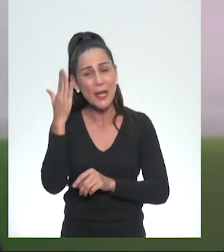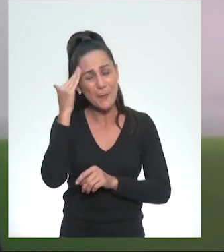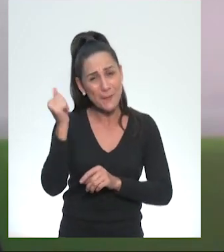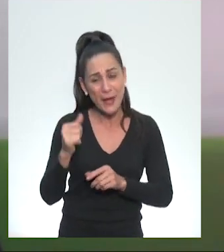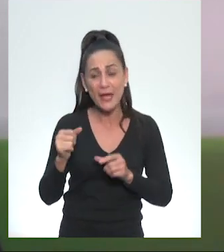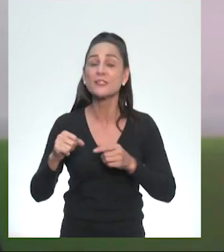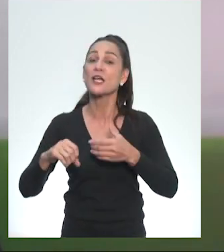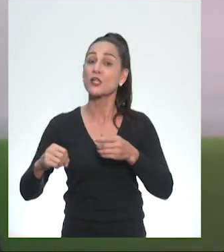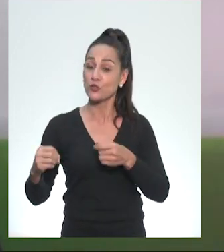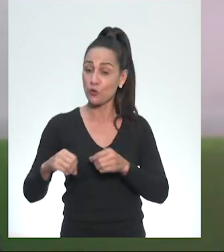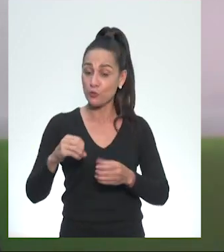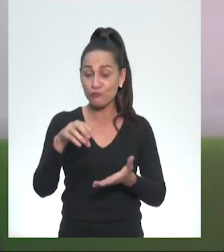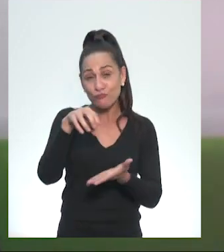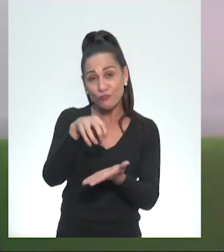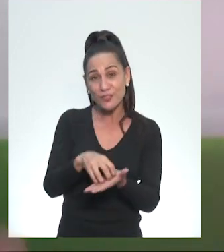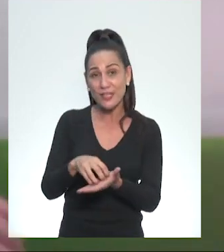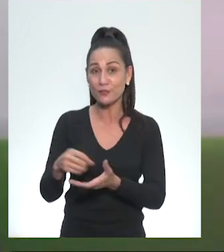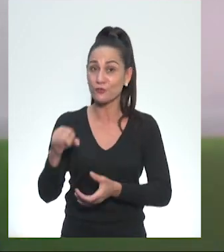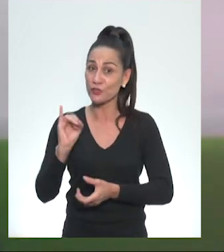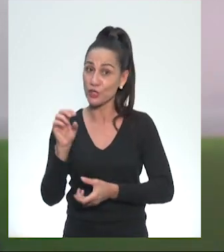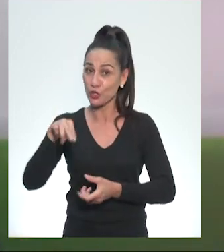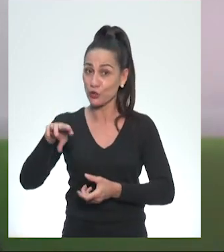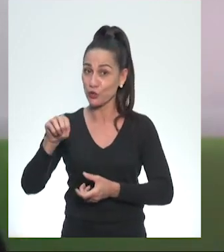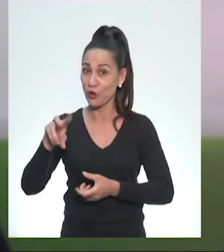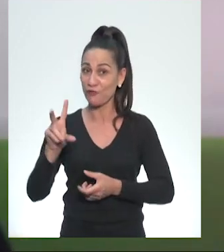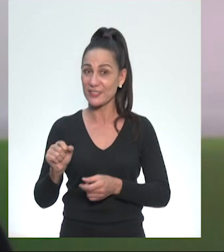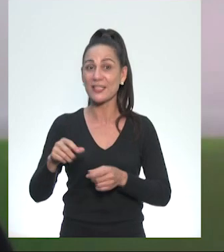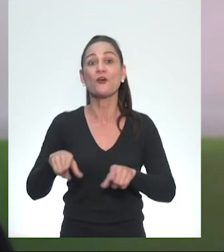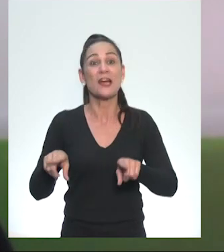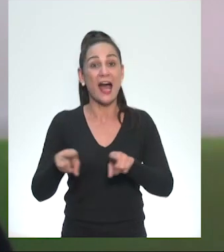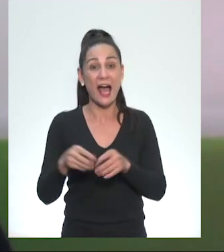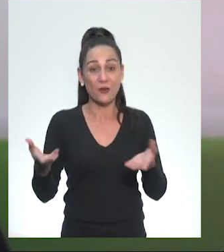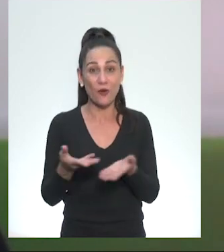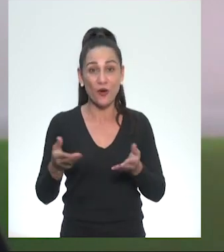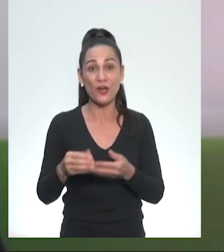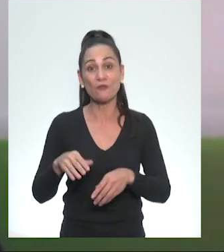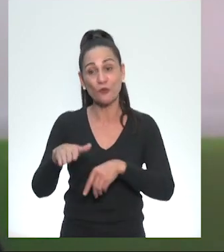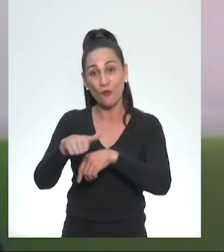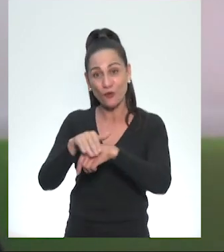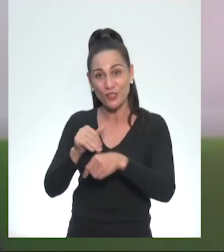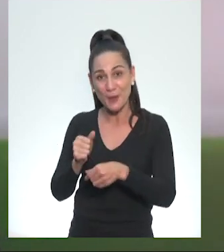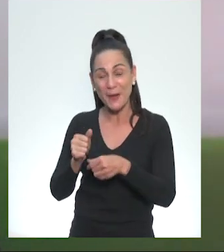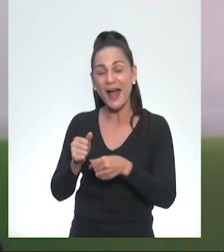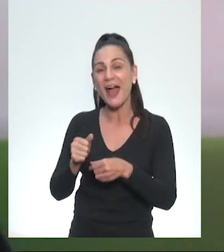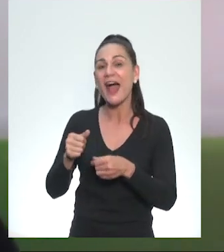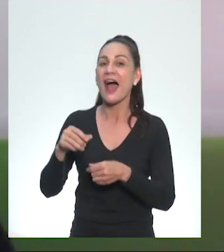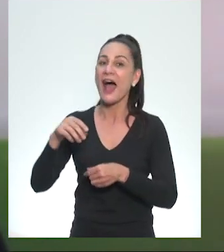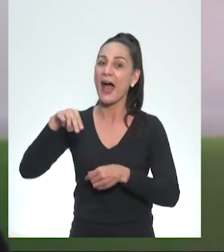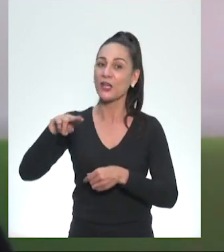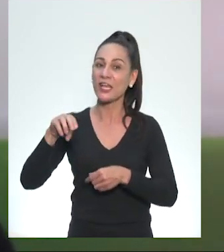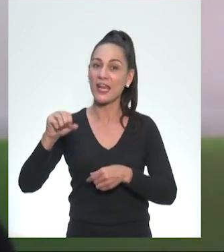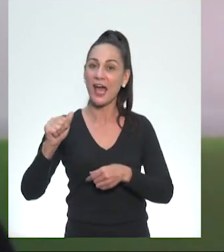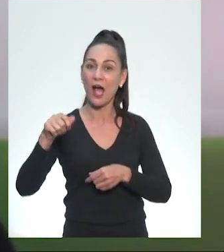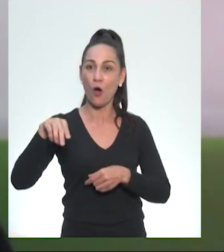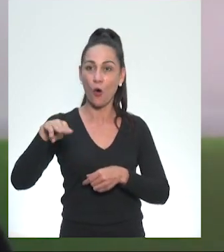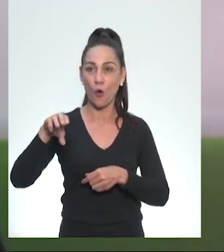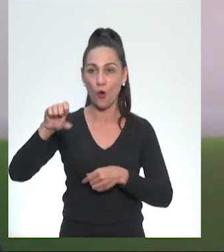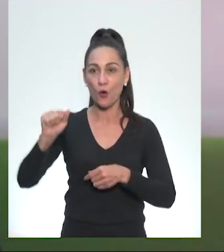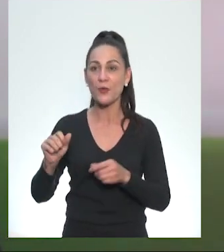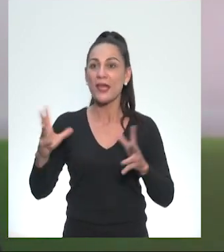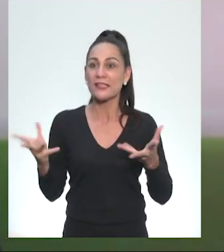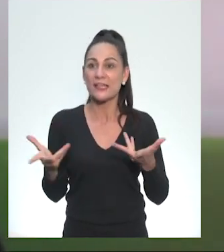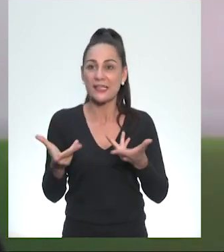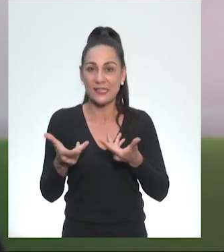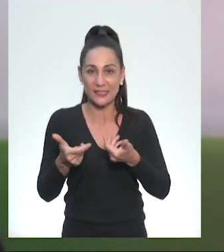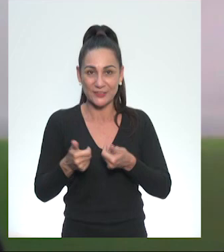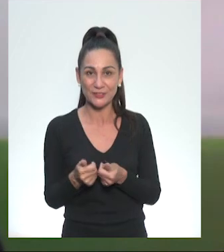sobre o Centro de Inovação. Então, sem mais delongas, eu vou passar a palavra para a Naomi e desejo a todos uma excelente